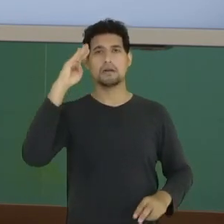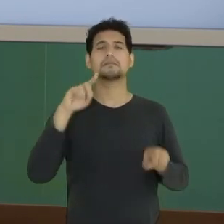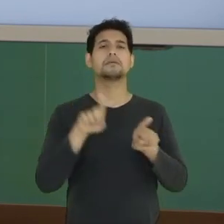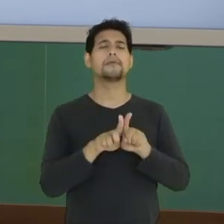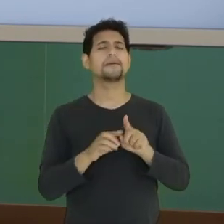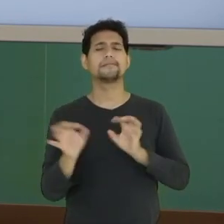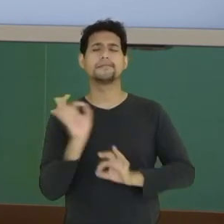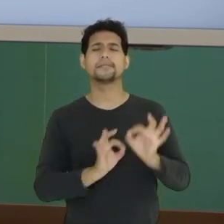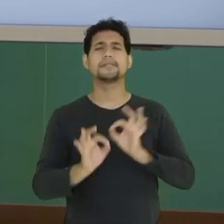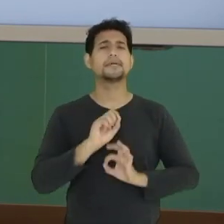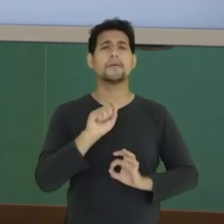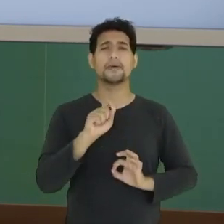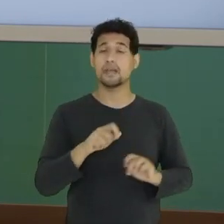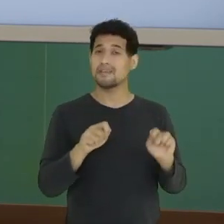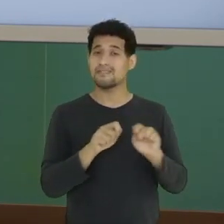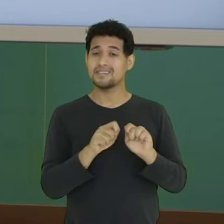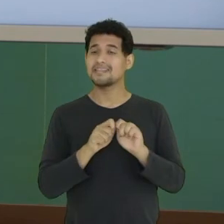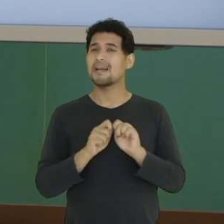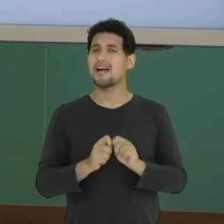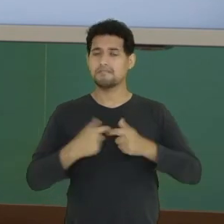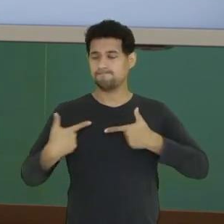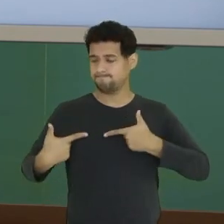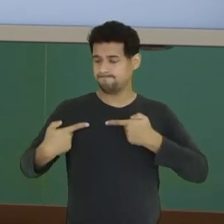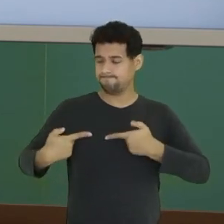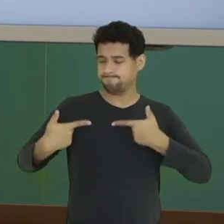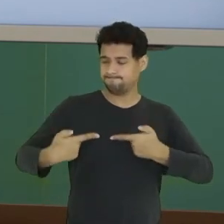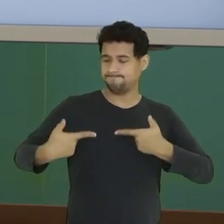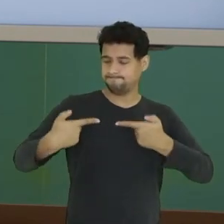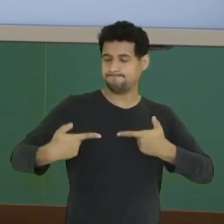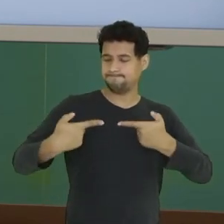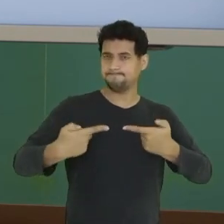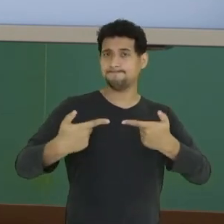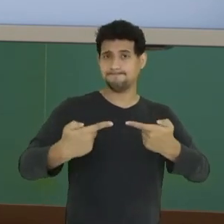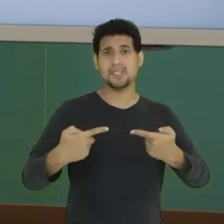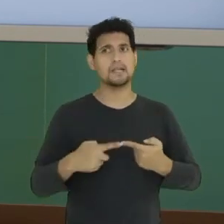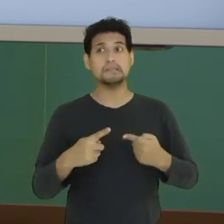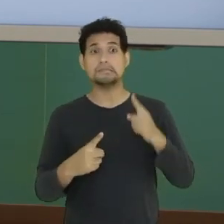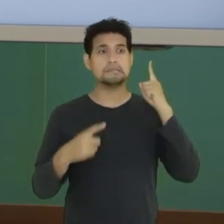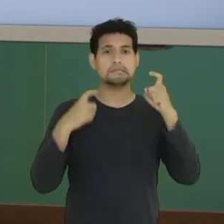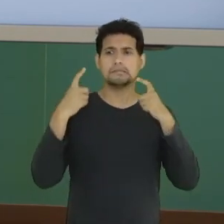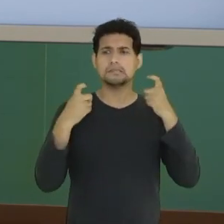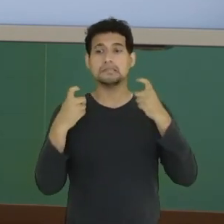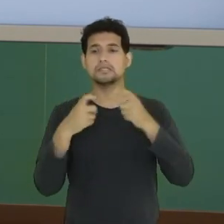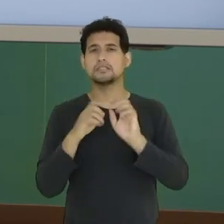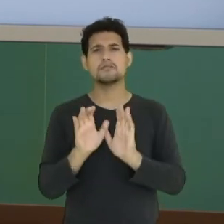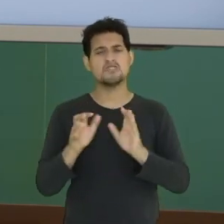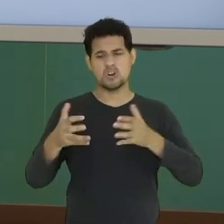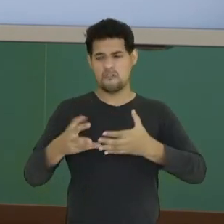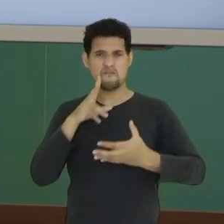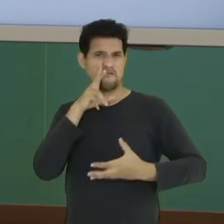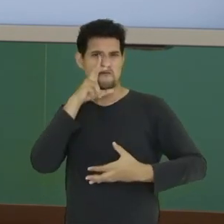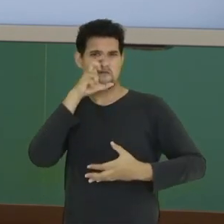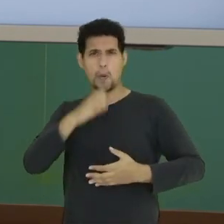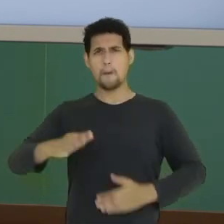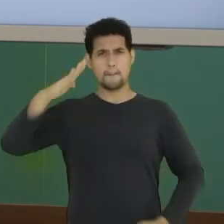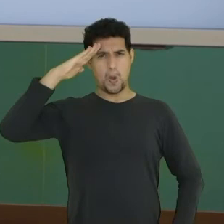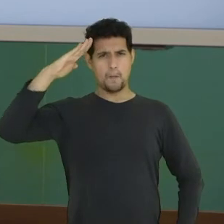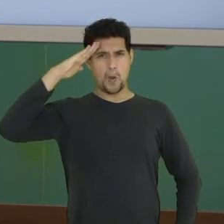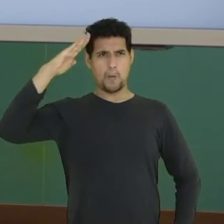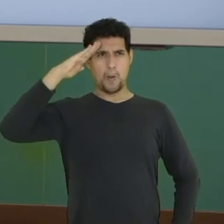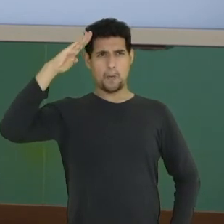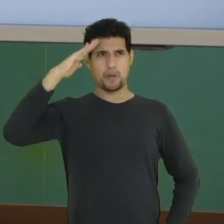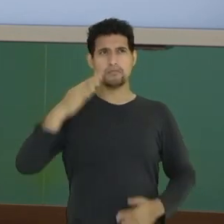prepará-los para as guerras. Então, essa preocupação muito grande em criar um exército forte, como nós